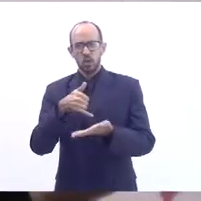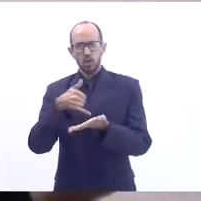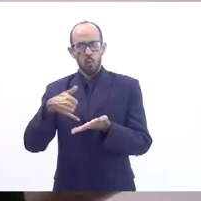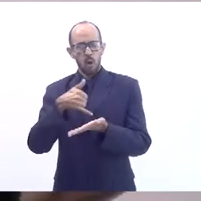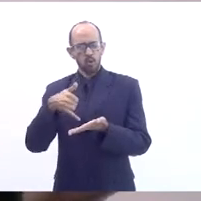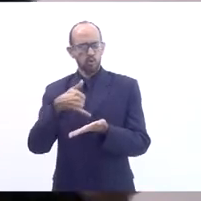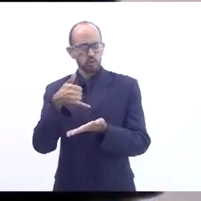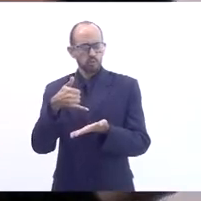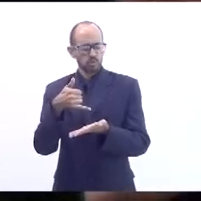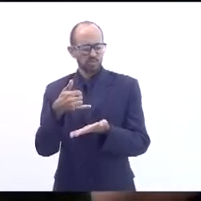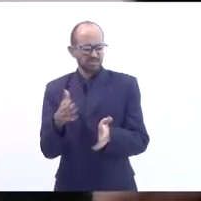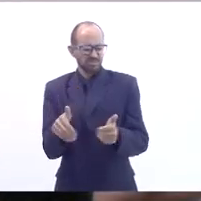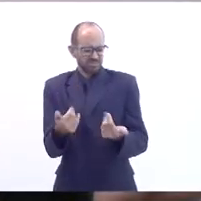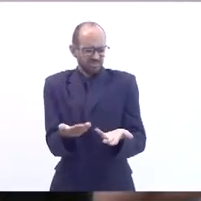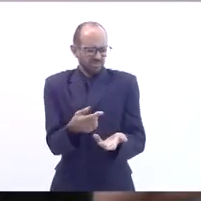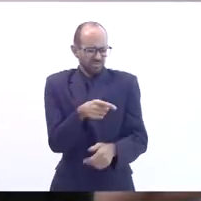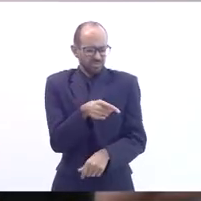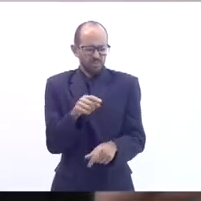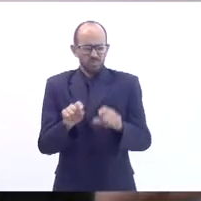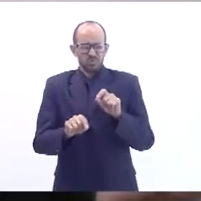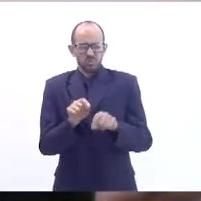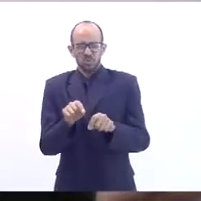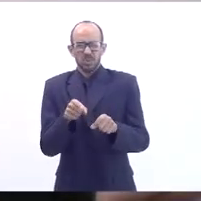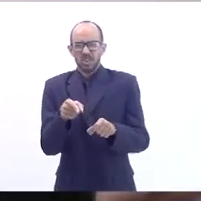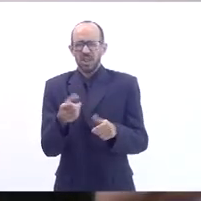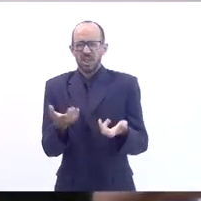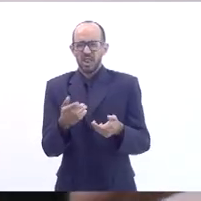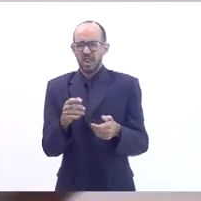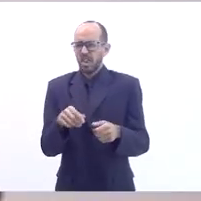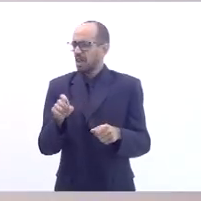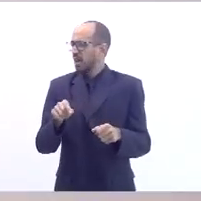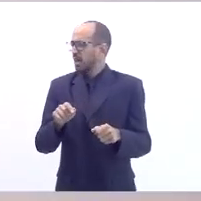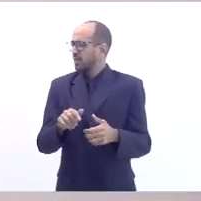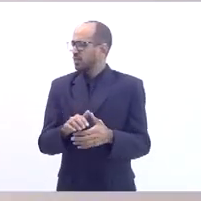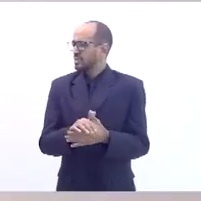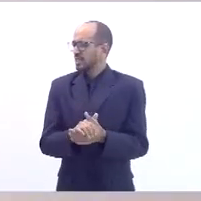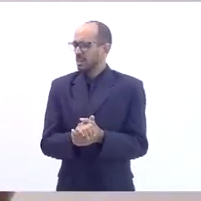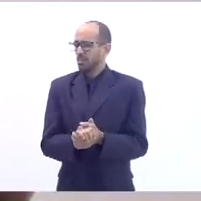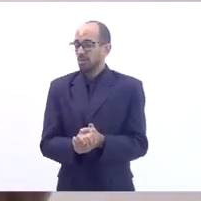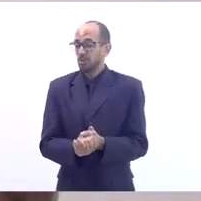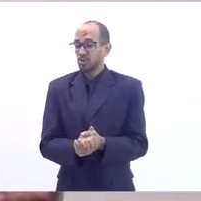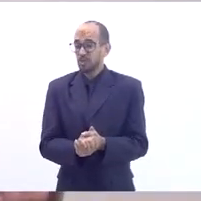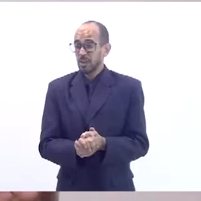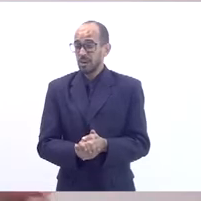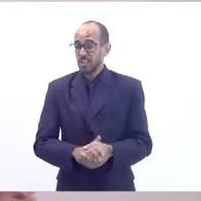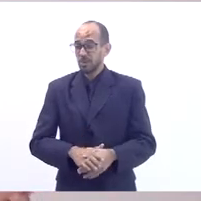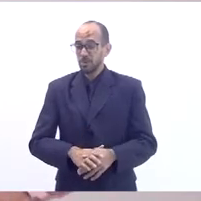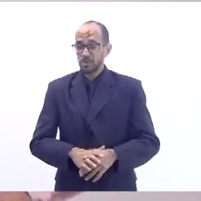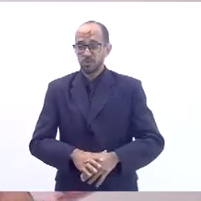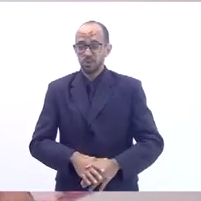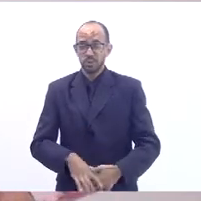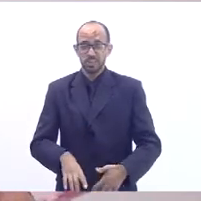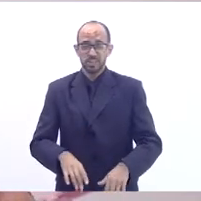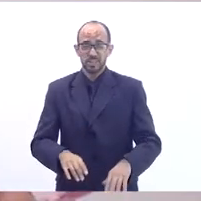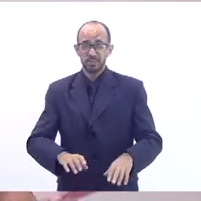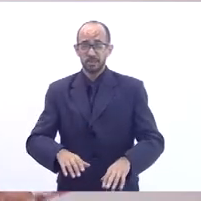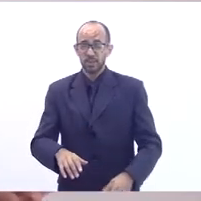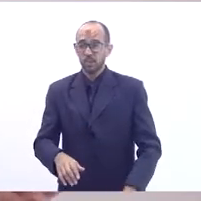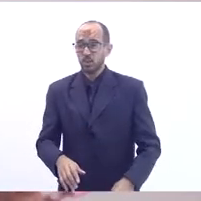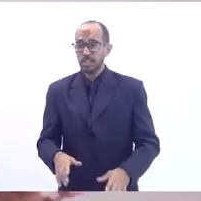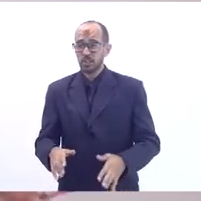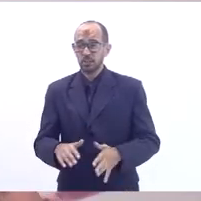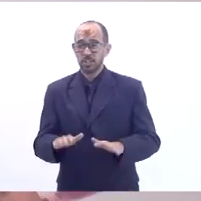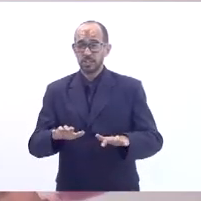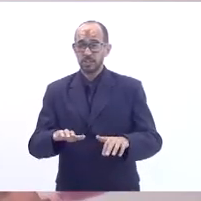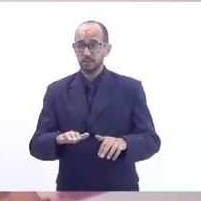e E aí era um uso Recreativo terapêutico e passou a ser medicinal né eu lembro o Emílio né